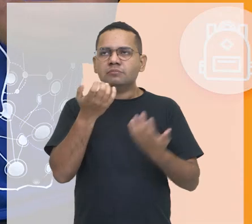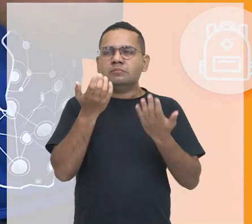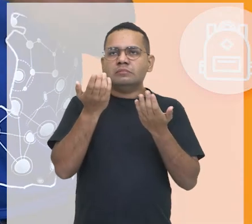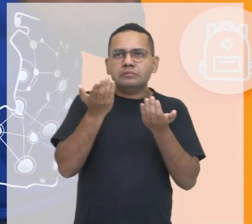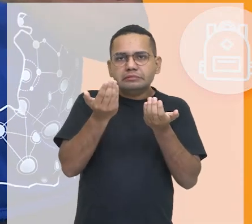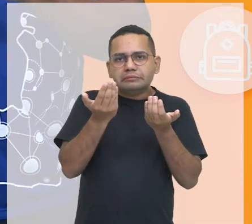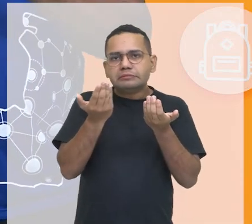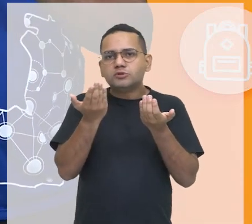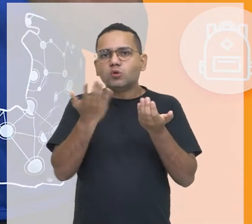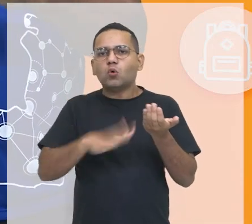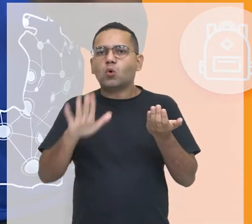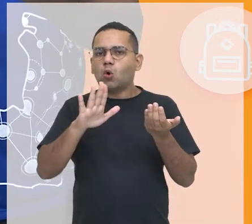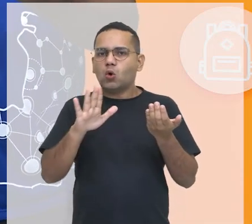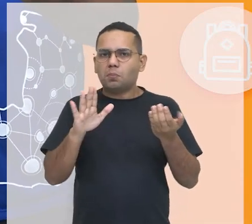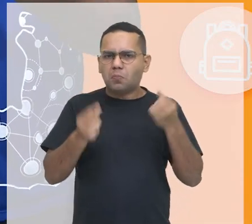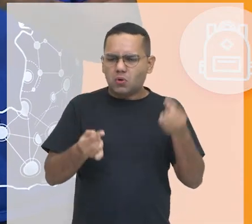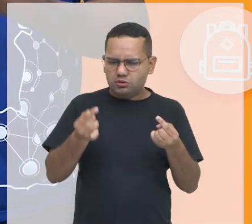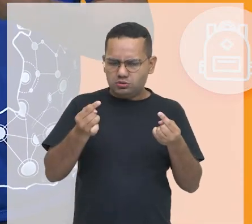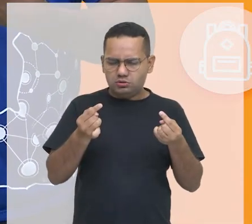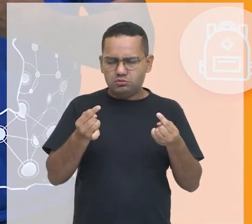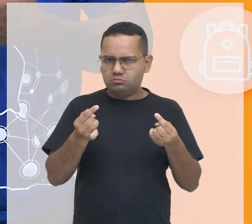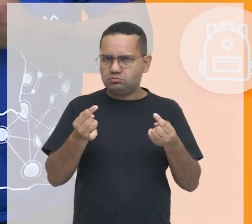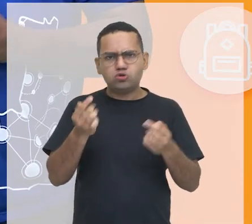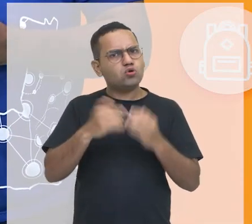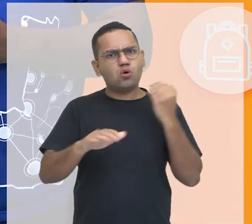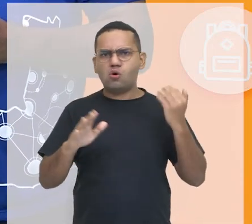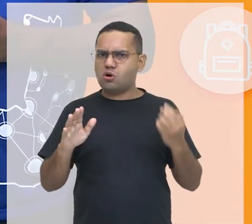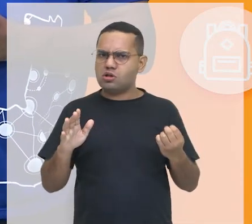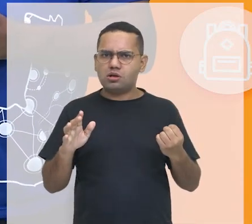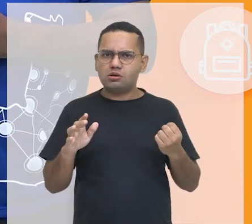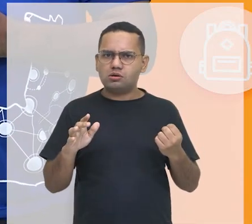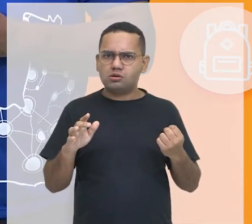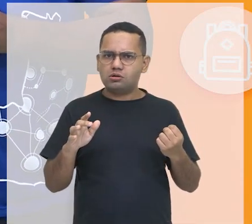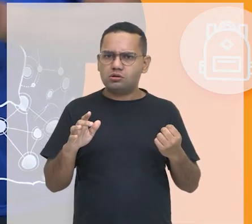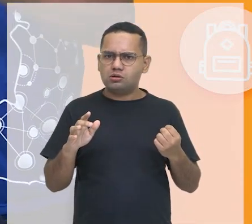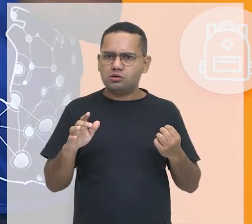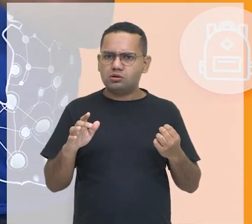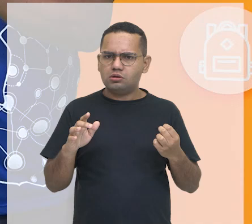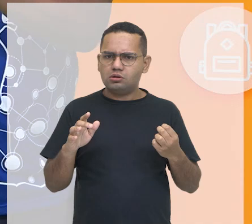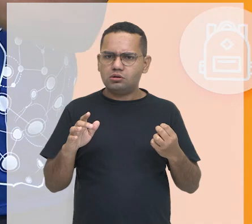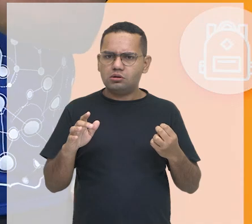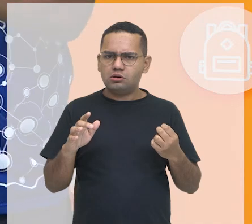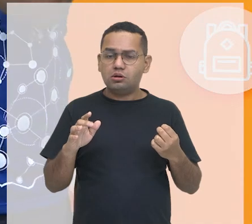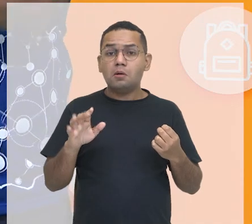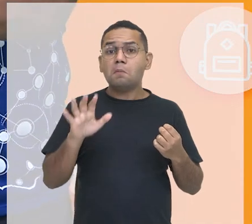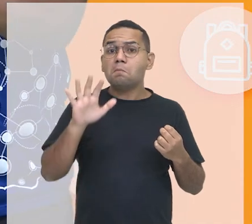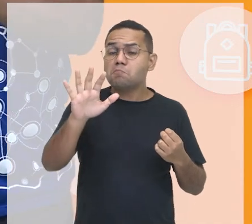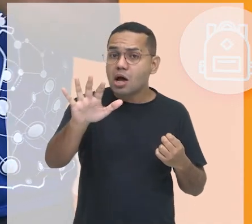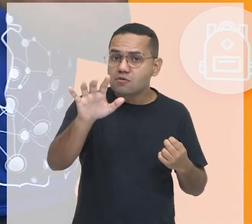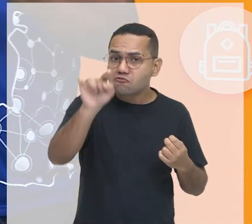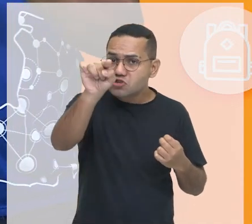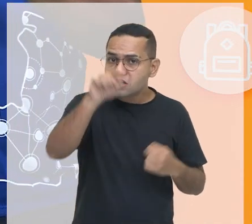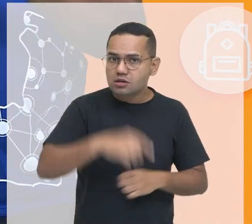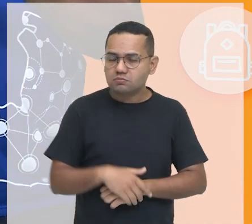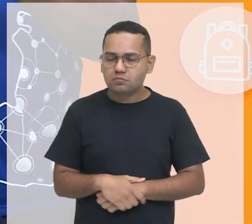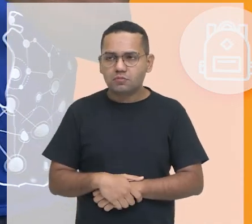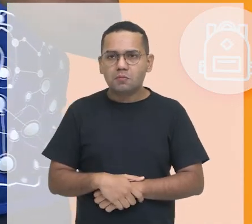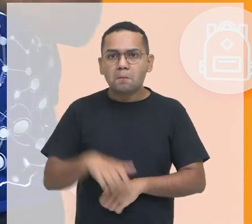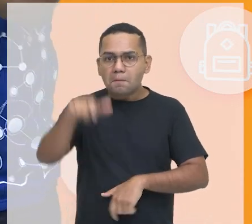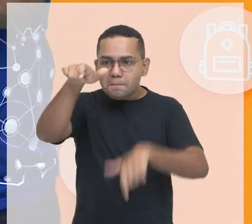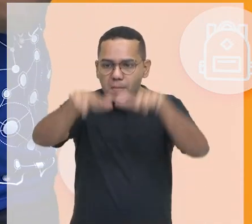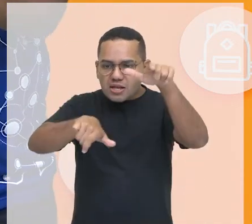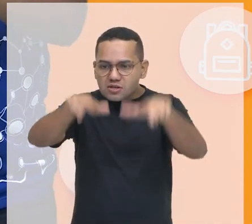política. Ele está negando a sua essência. Você não gosta de certos políticos, você não gosta